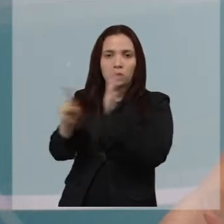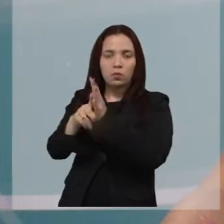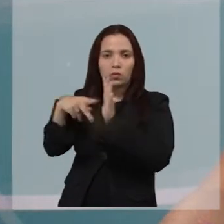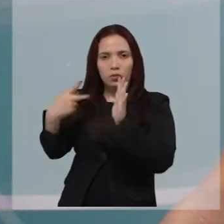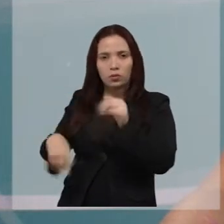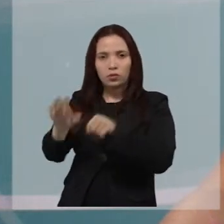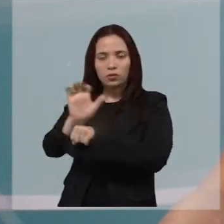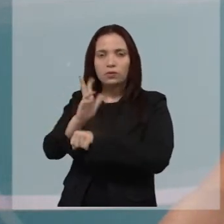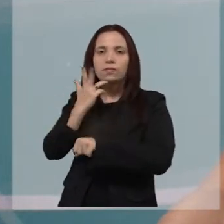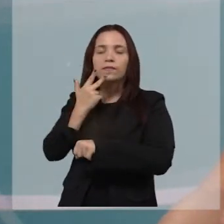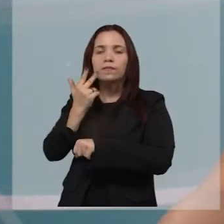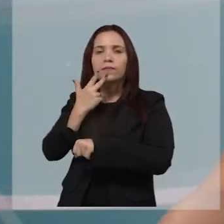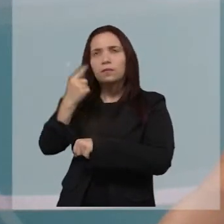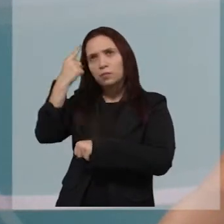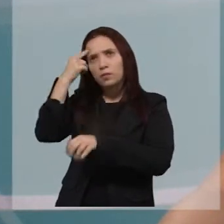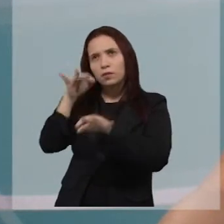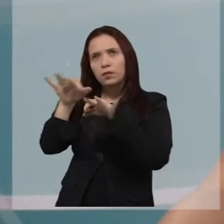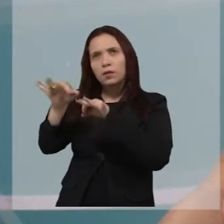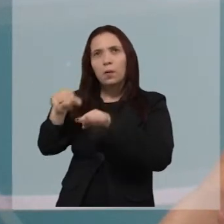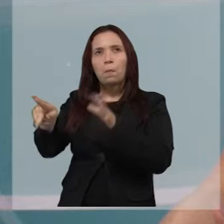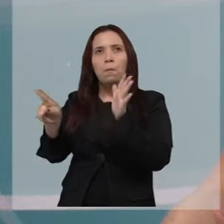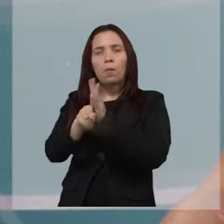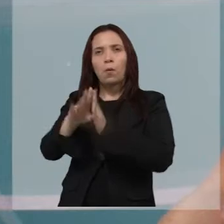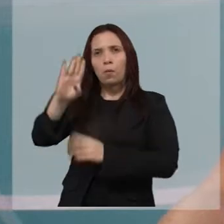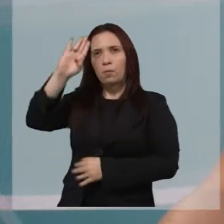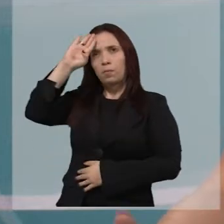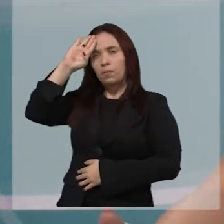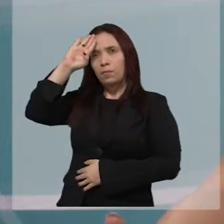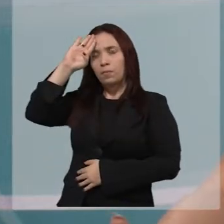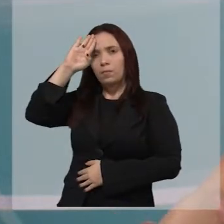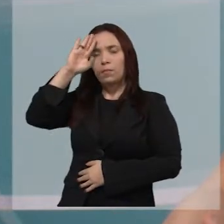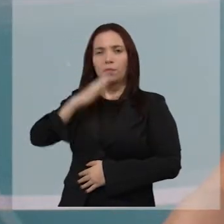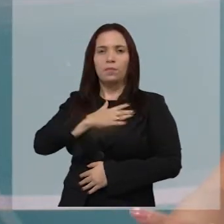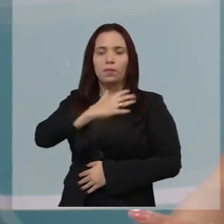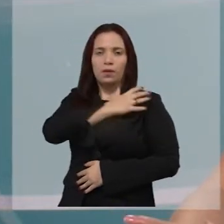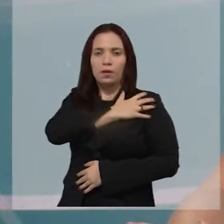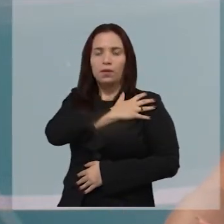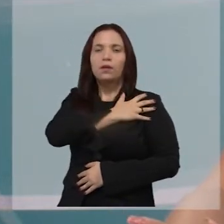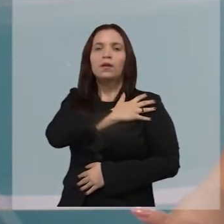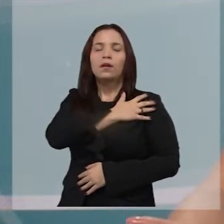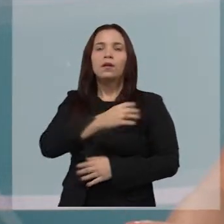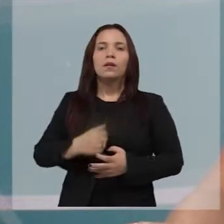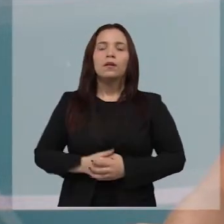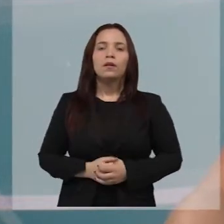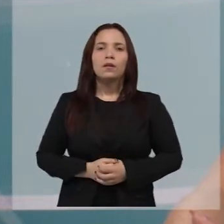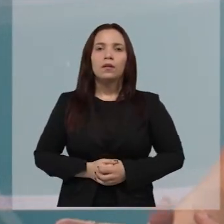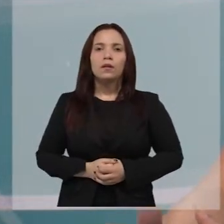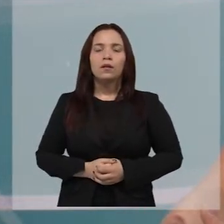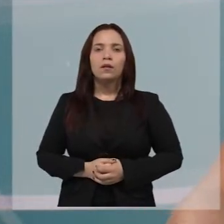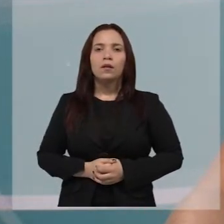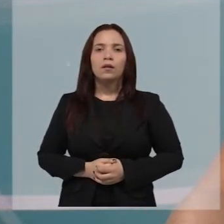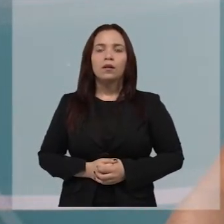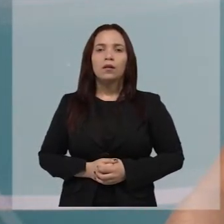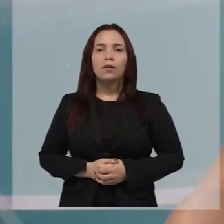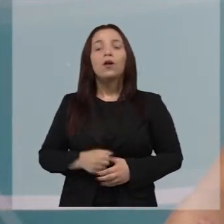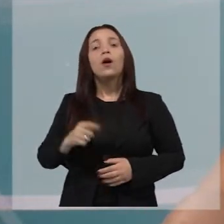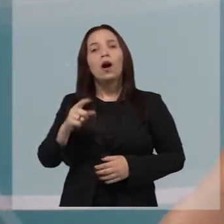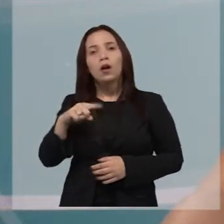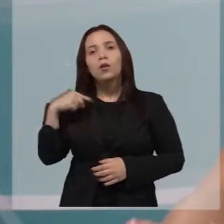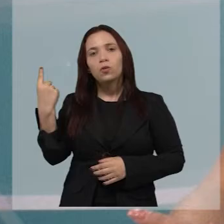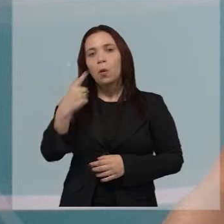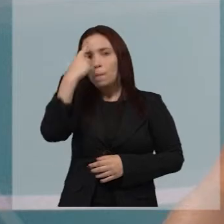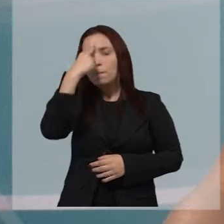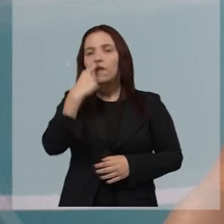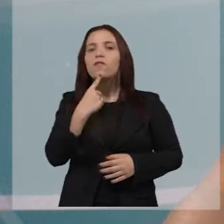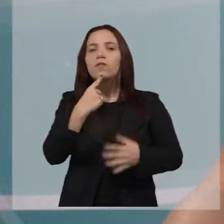né? Ele tinha sido inicialmente pensado para um presídio militar e nunca foi ocupado, né, nesse perfil, e colocamos esse perfil de